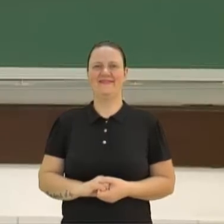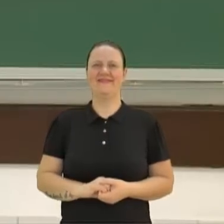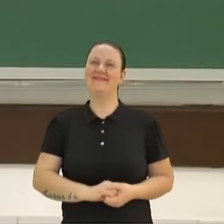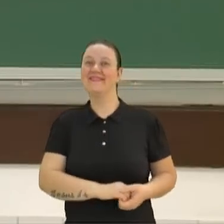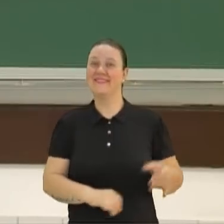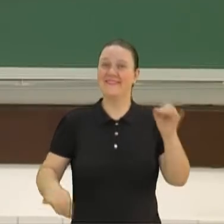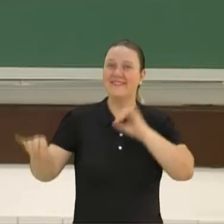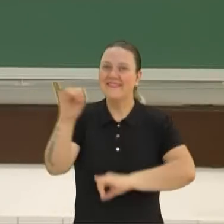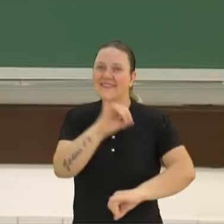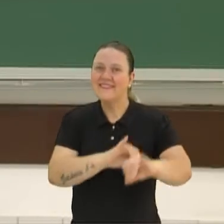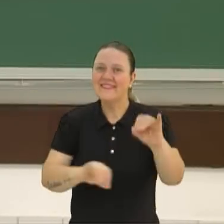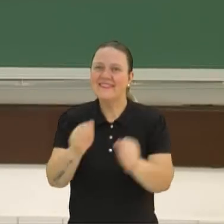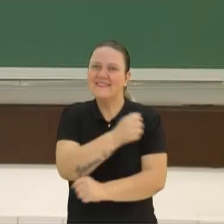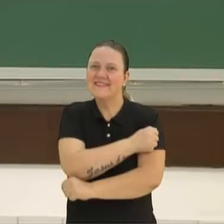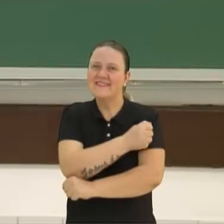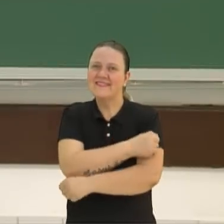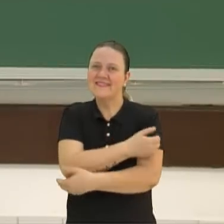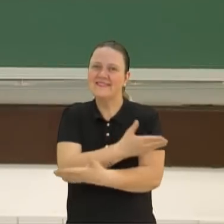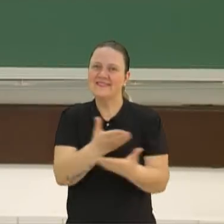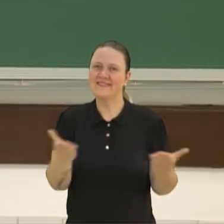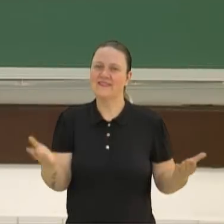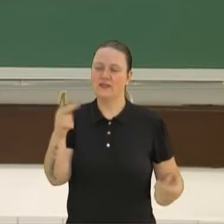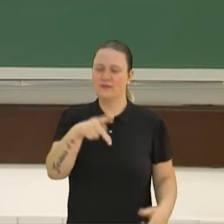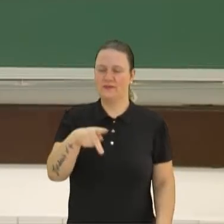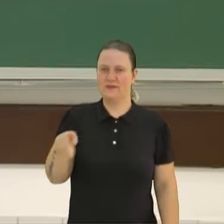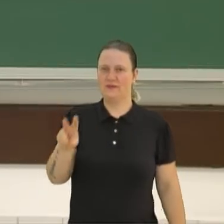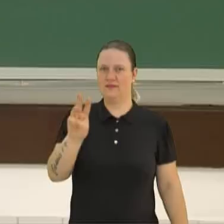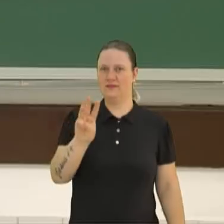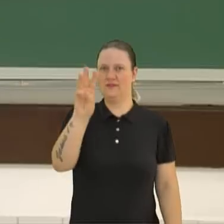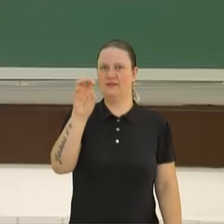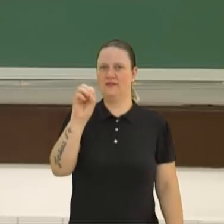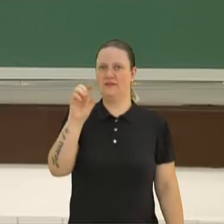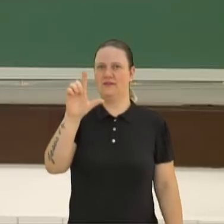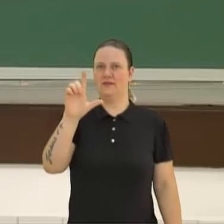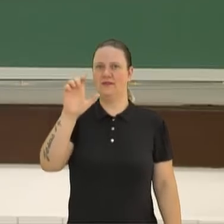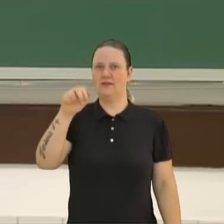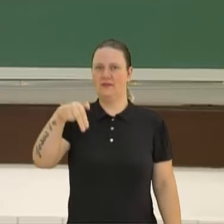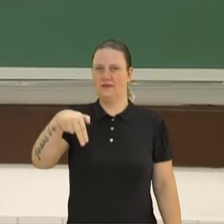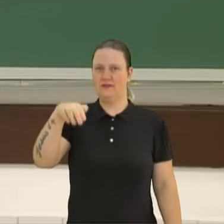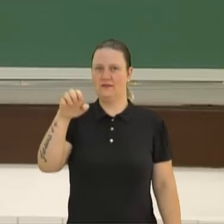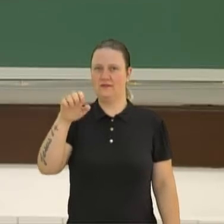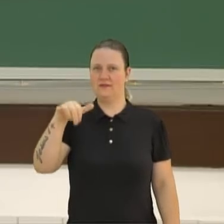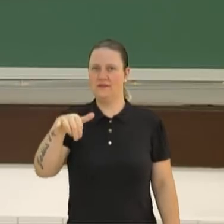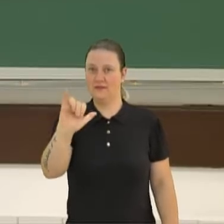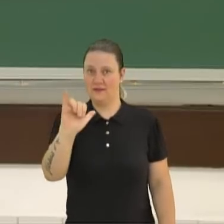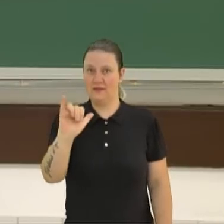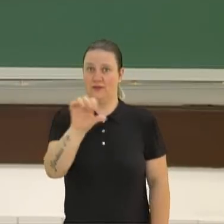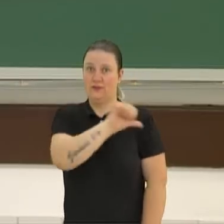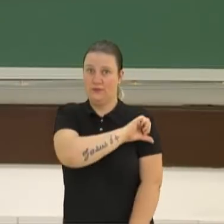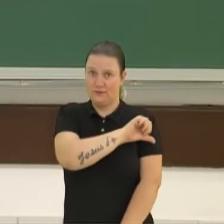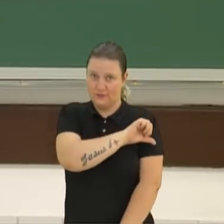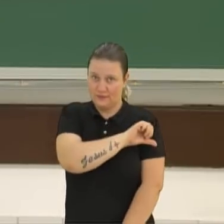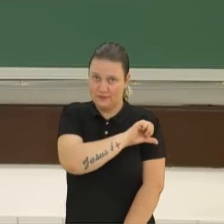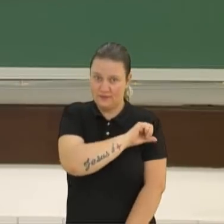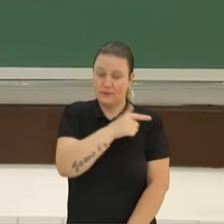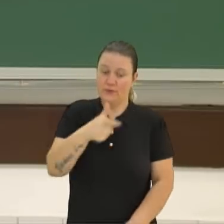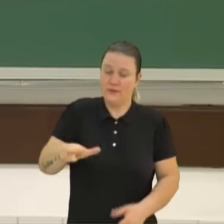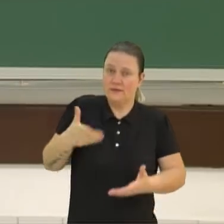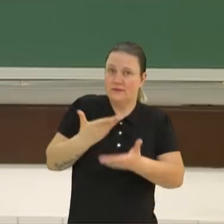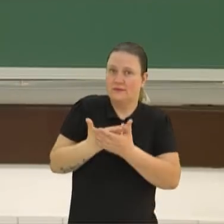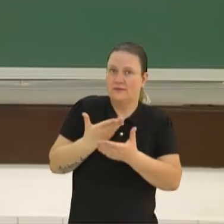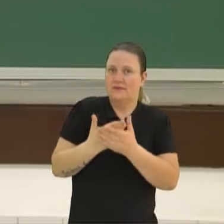E aí pessoal, tudo bem? Aqui é o professor Volney novamente, professor de Ciências do 9º ano. Estamos aqui para mais uma aula de